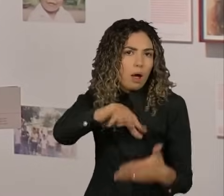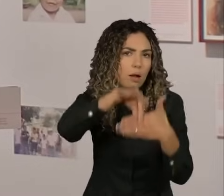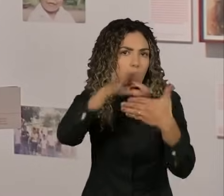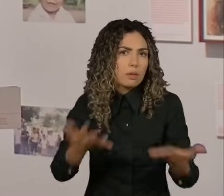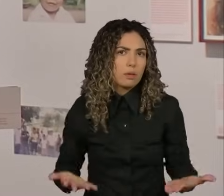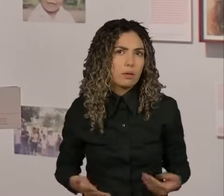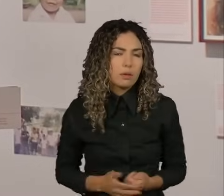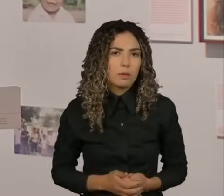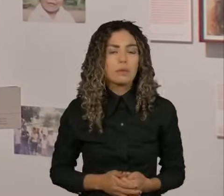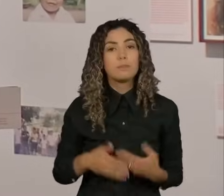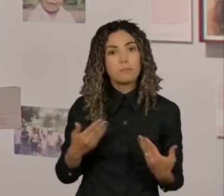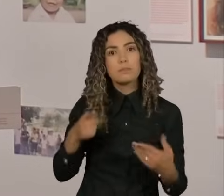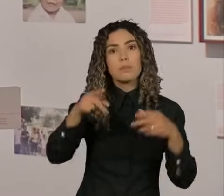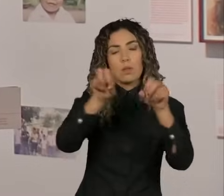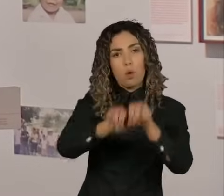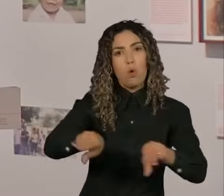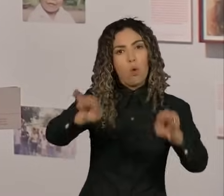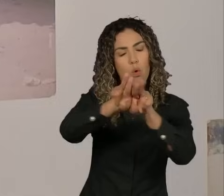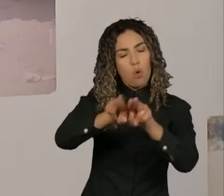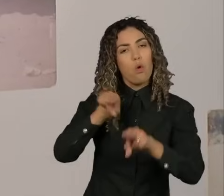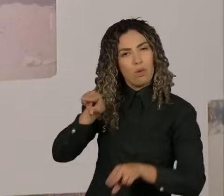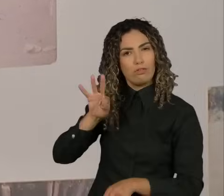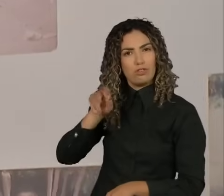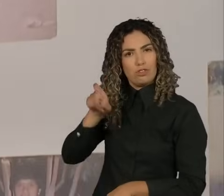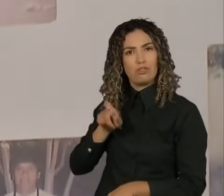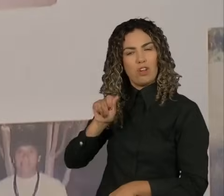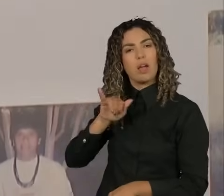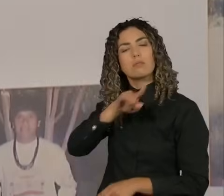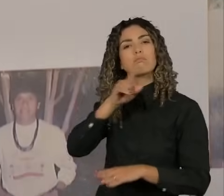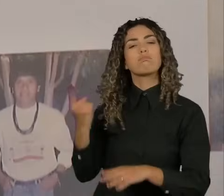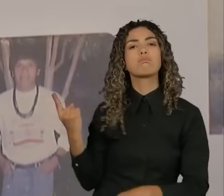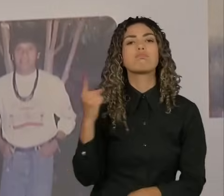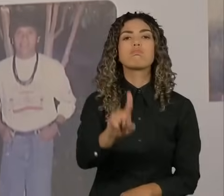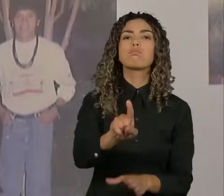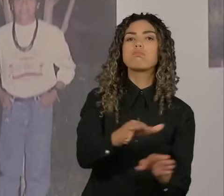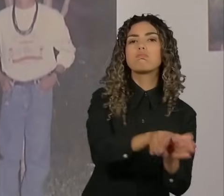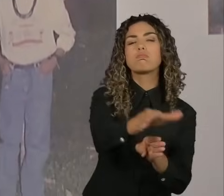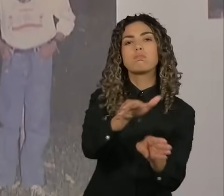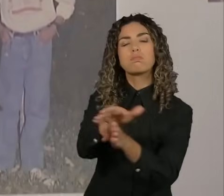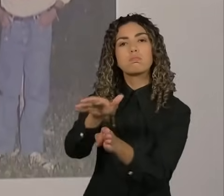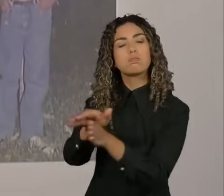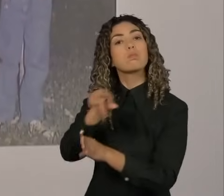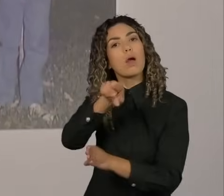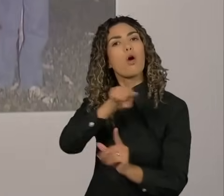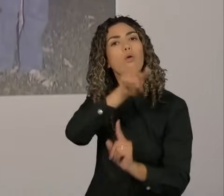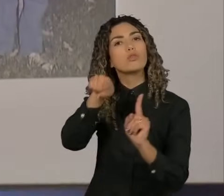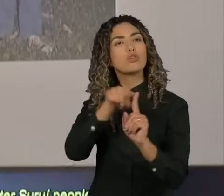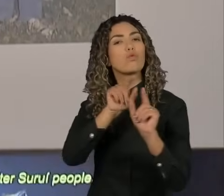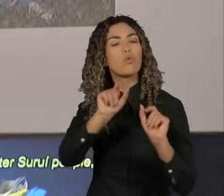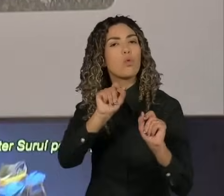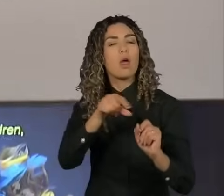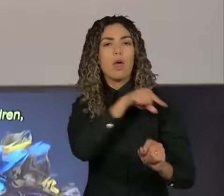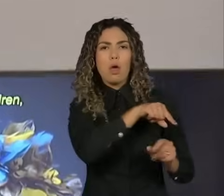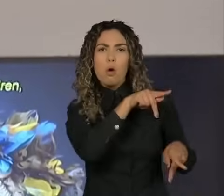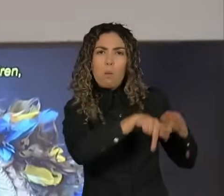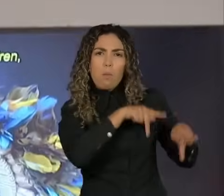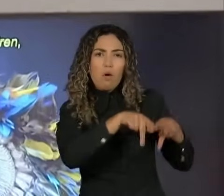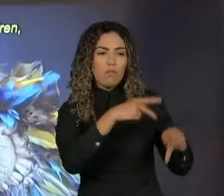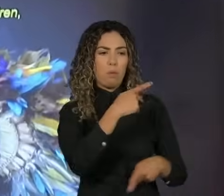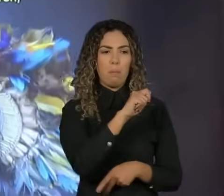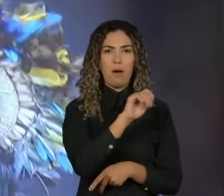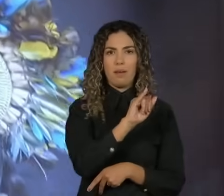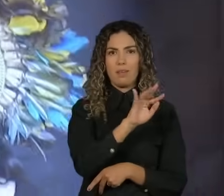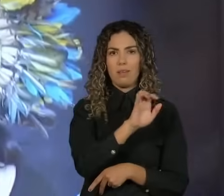Como conselheira da ONU, Chay pretende destacar ações realizadas pelo povo Paité Suruí em